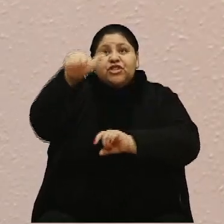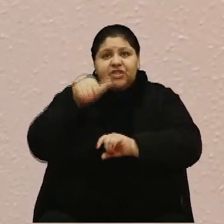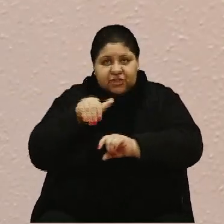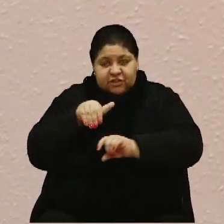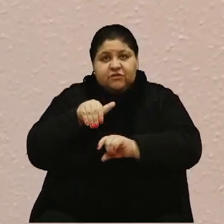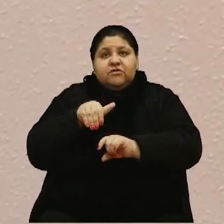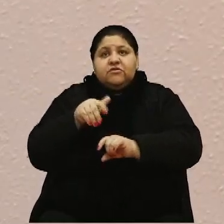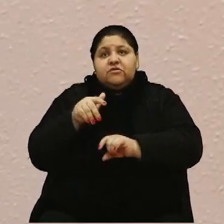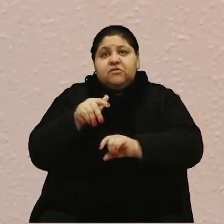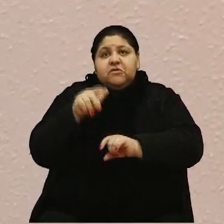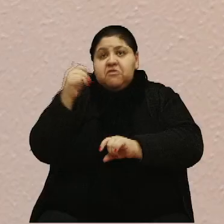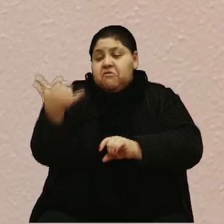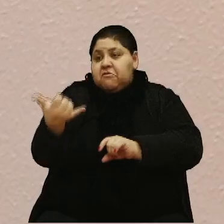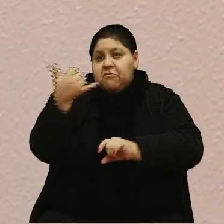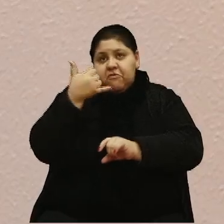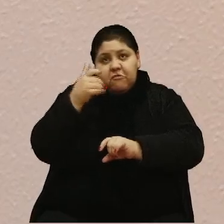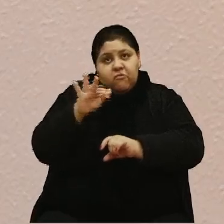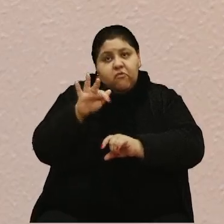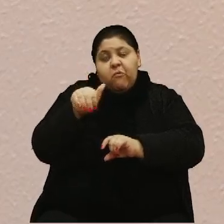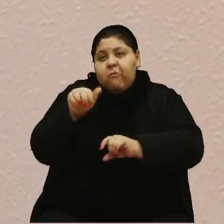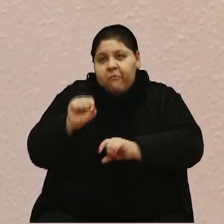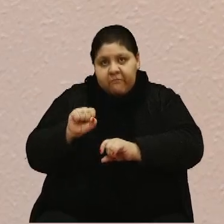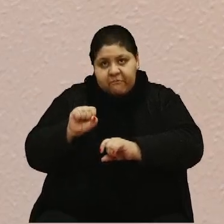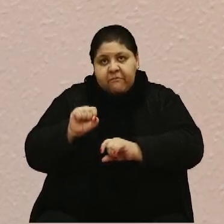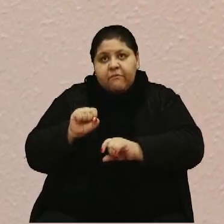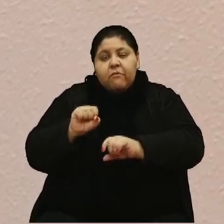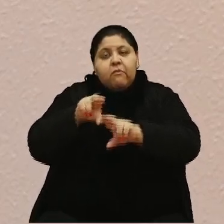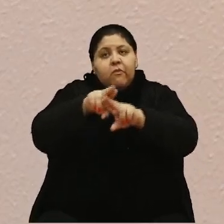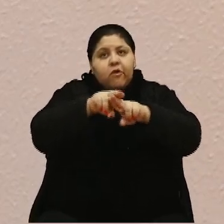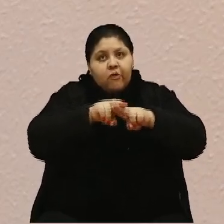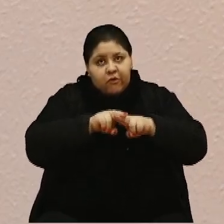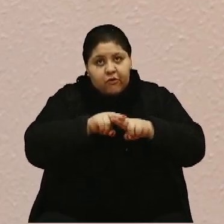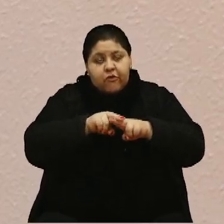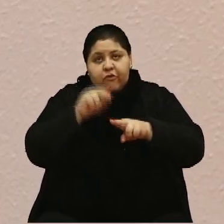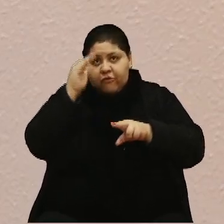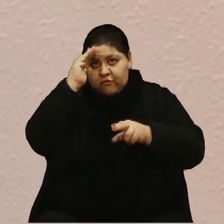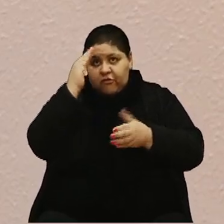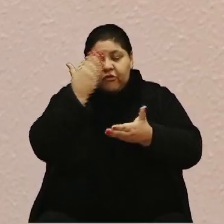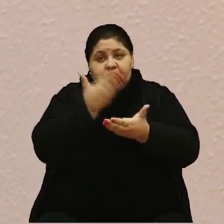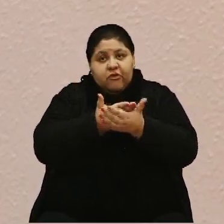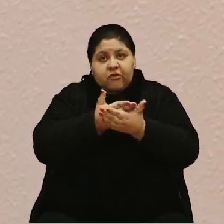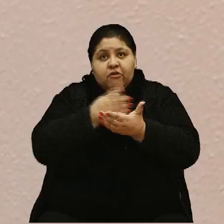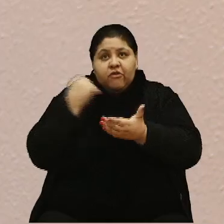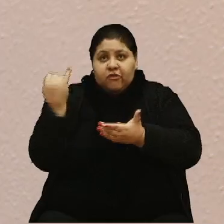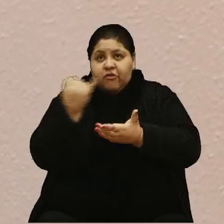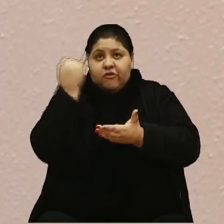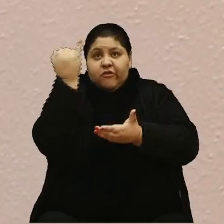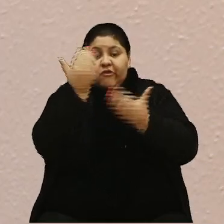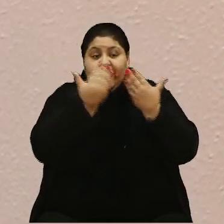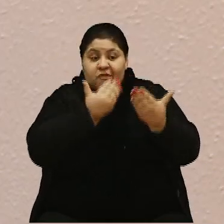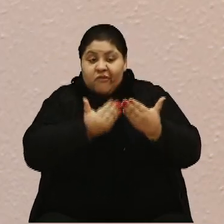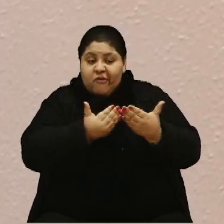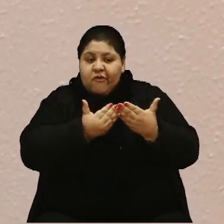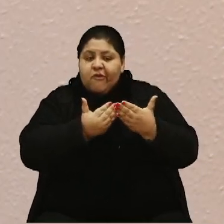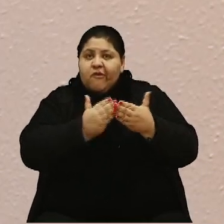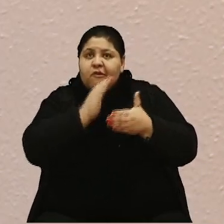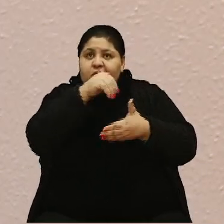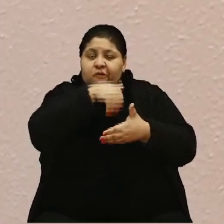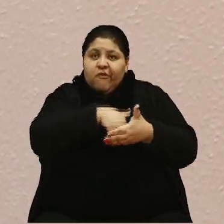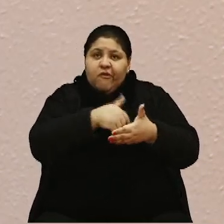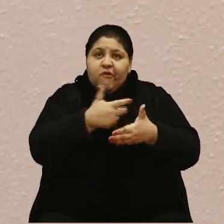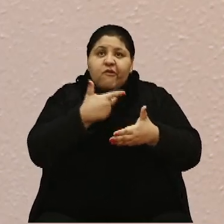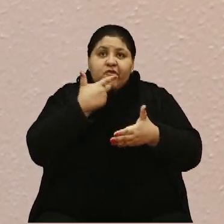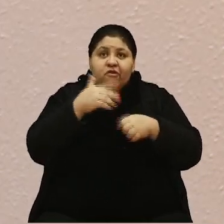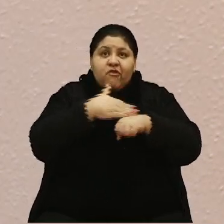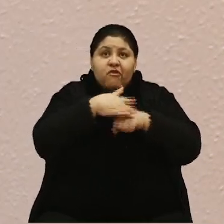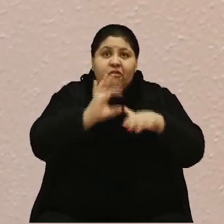a afirmação que foi feita pela Fundação de Assistência Social. Por isso, acredito que é importante que a gente analise e vou estar dialogando com o líder do governo sobre